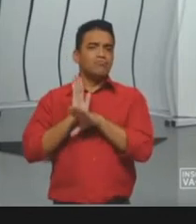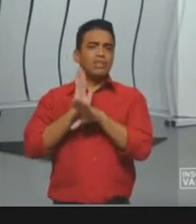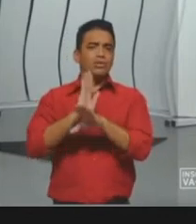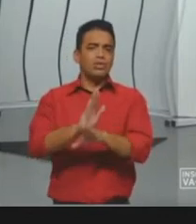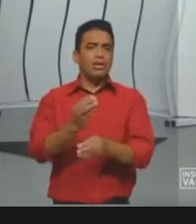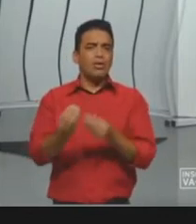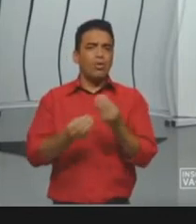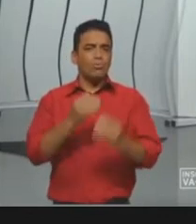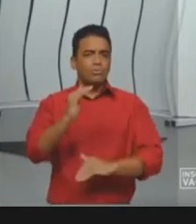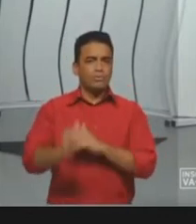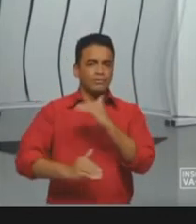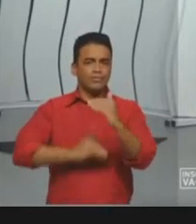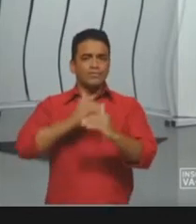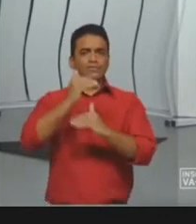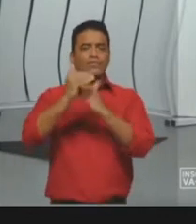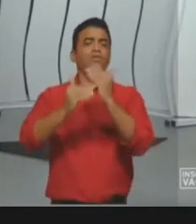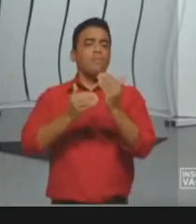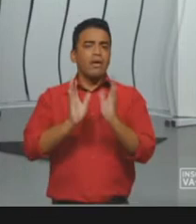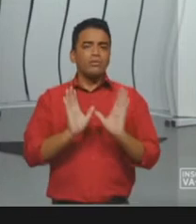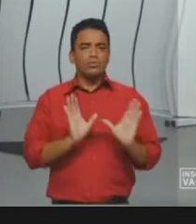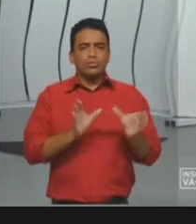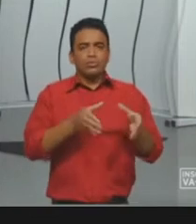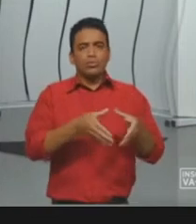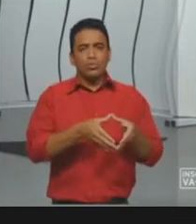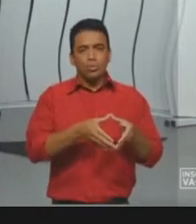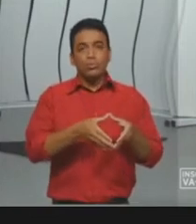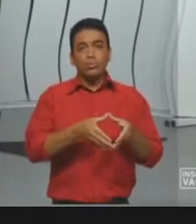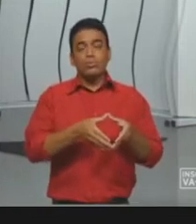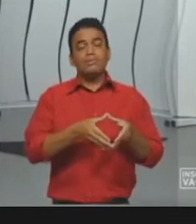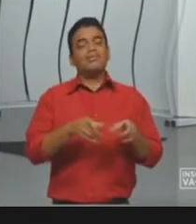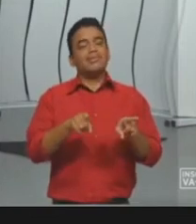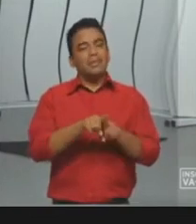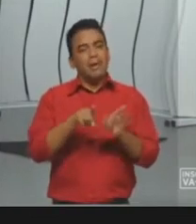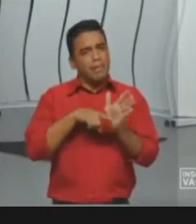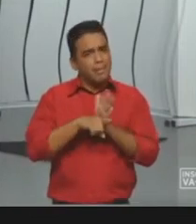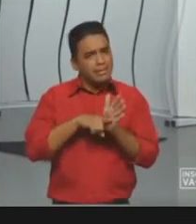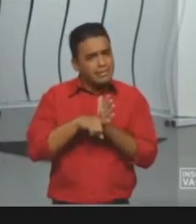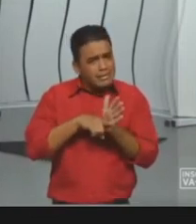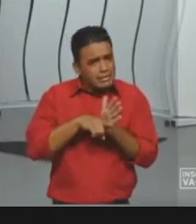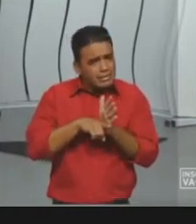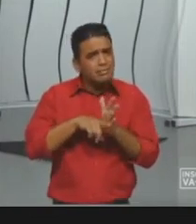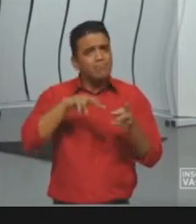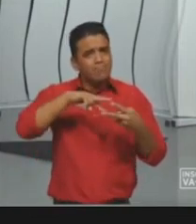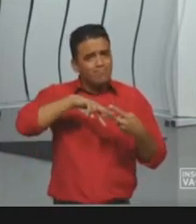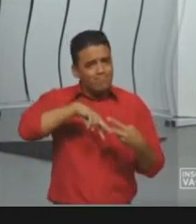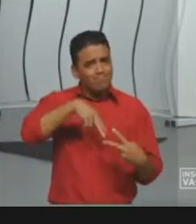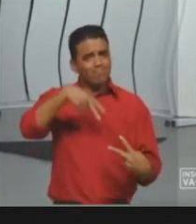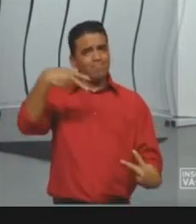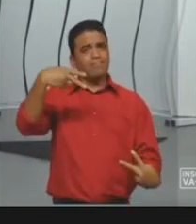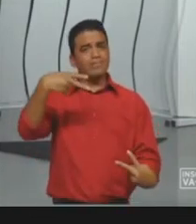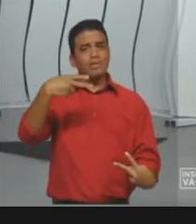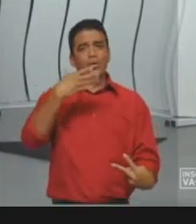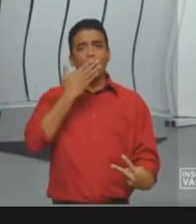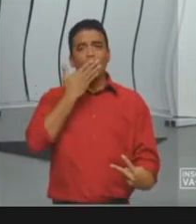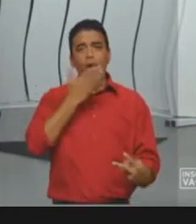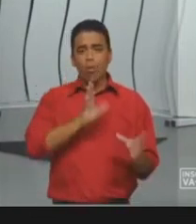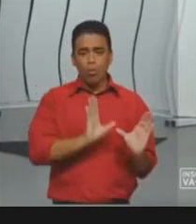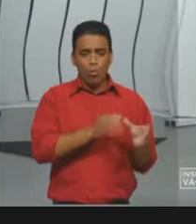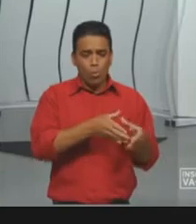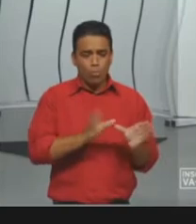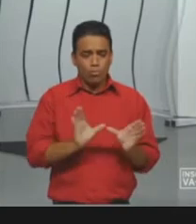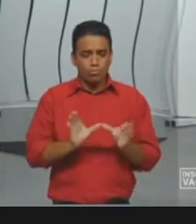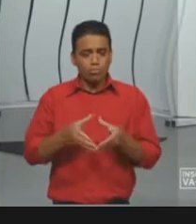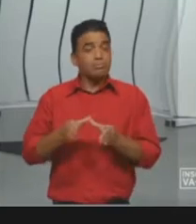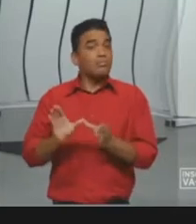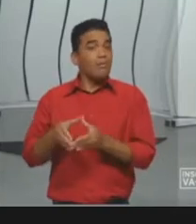são classificados. Inclusive o estudo genético de cada ser vivo para entender melhor a qual grupo cada um